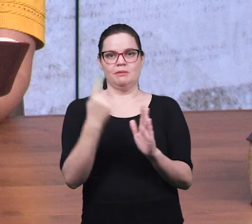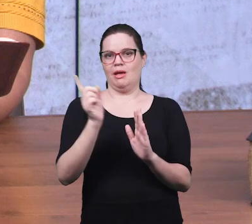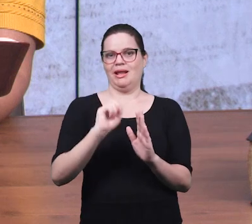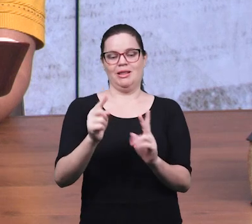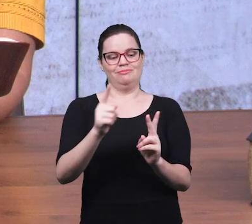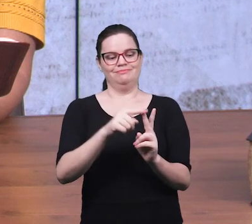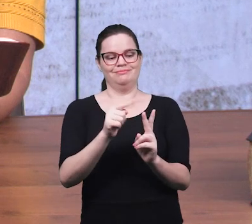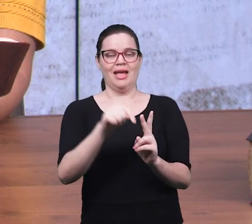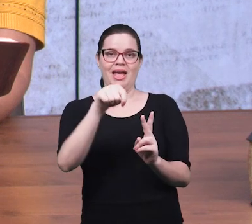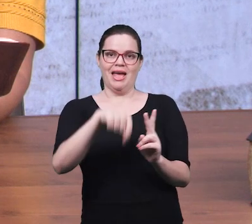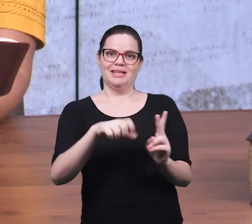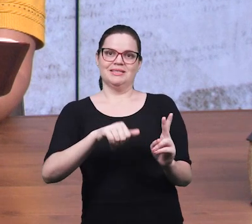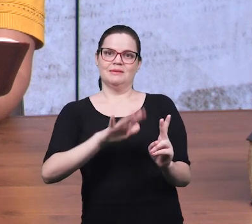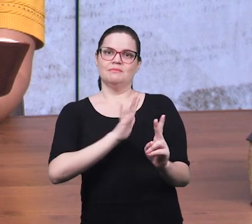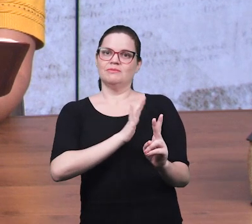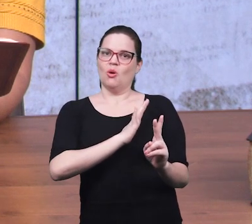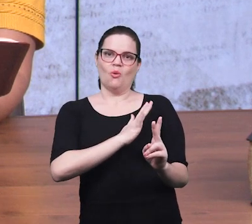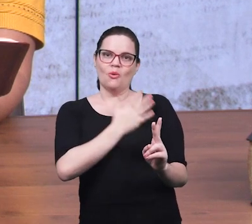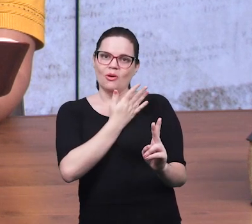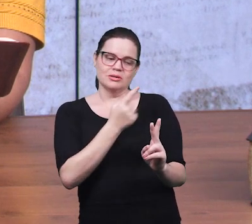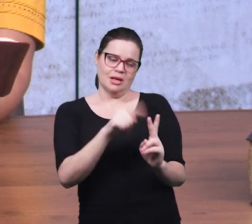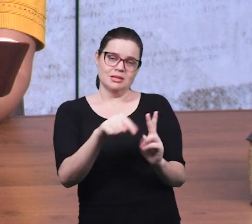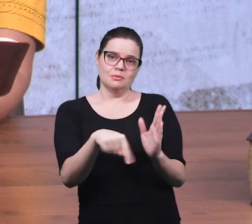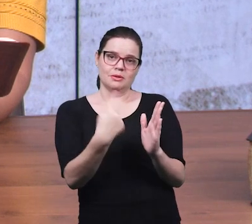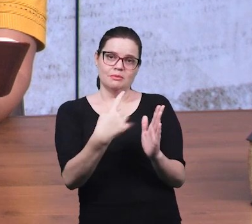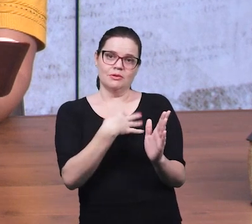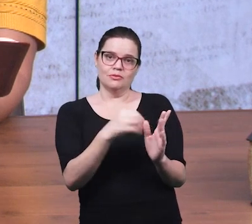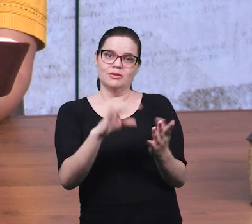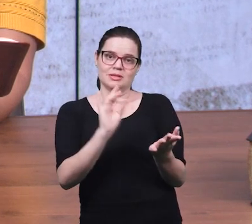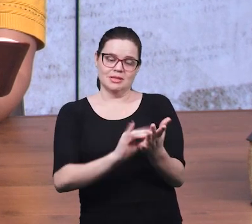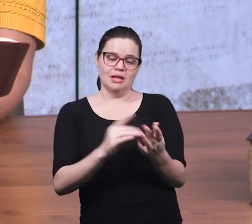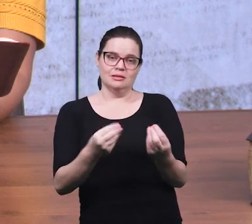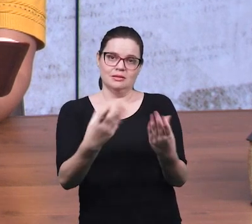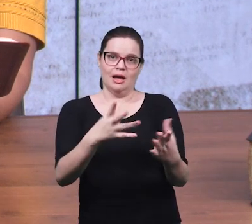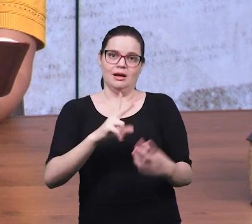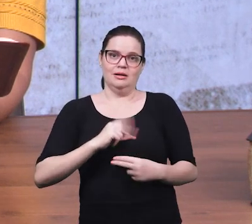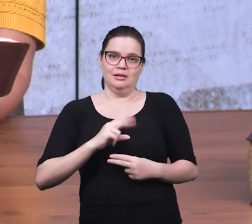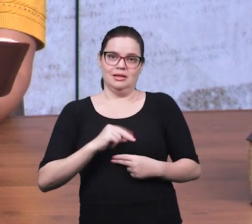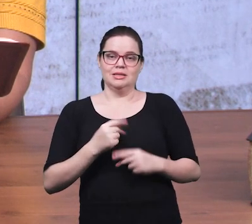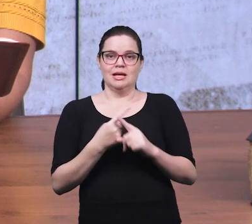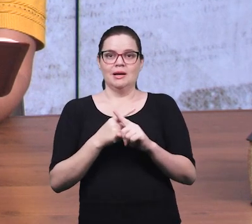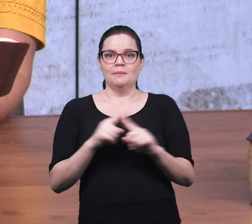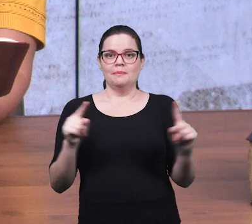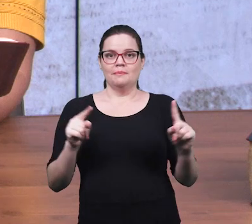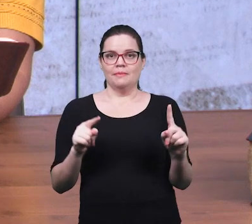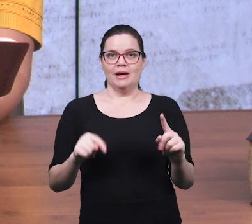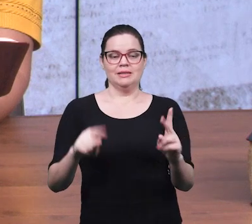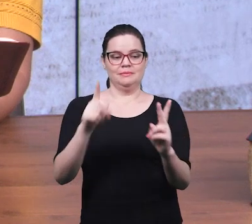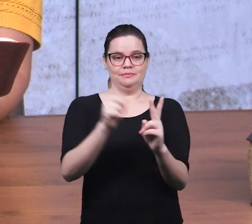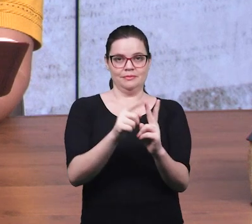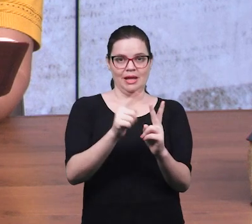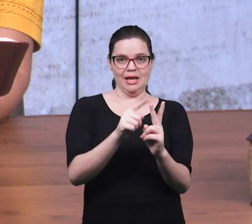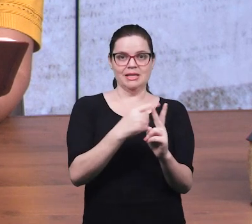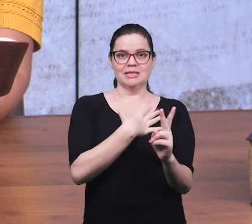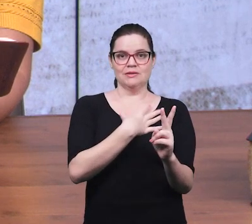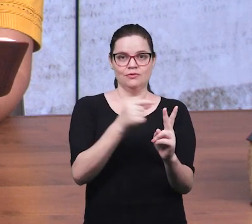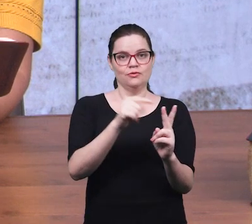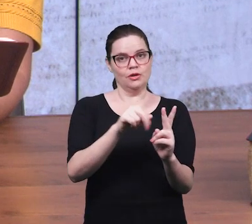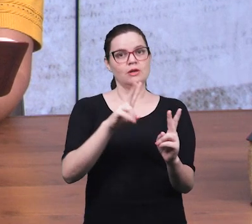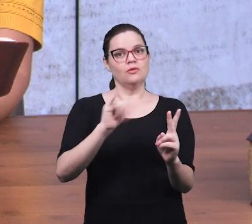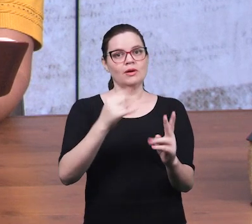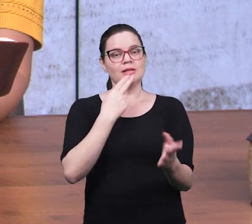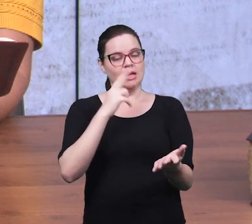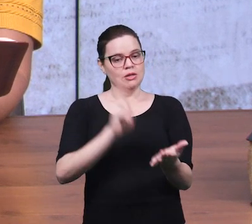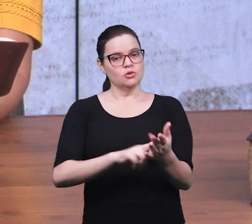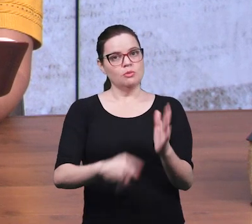do filho da aborrecida, que é o primogênito? Mas ao filho da aborrecida reconhecerá por